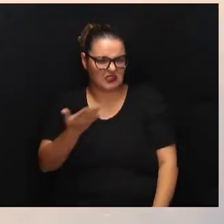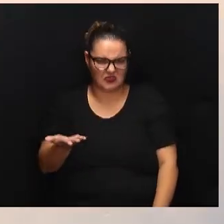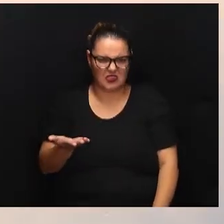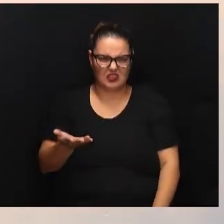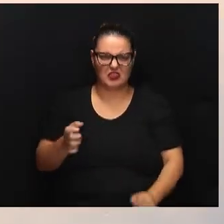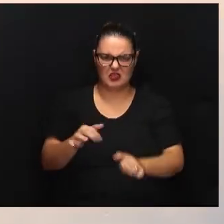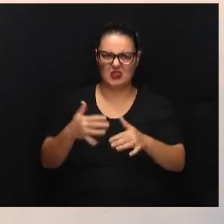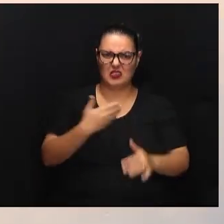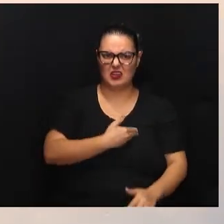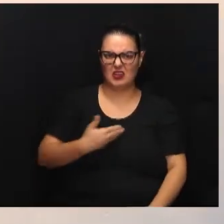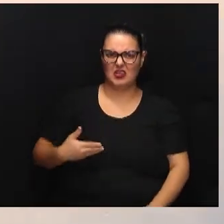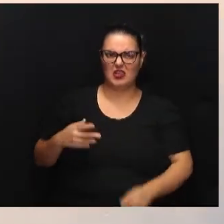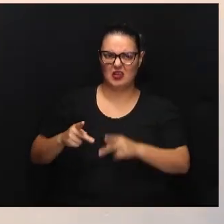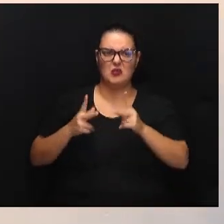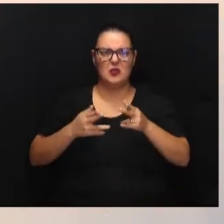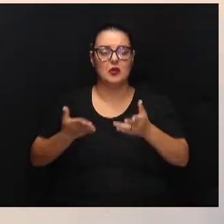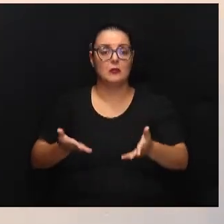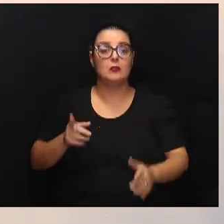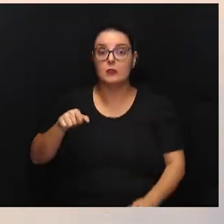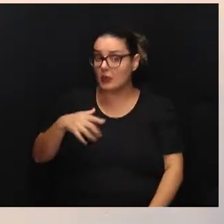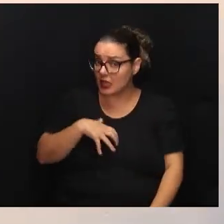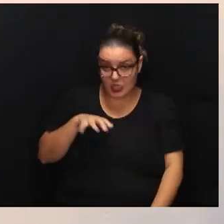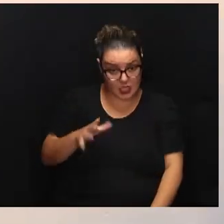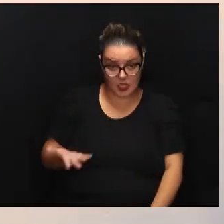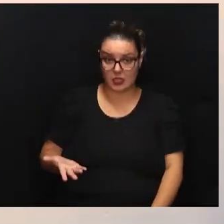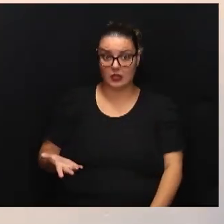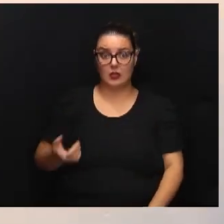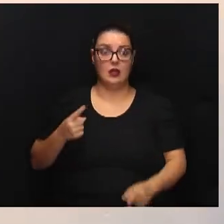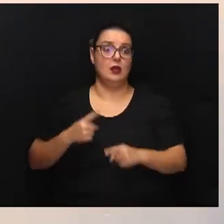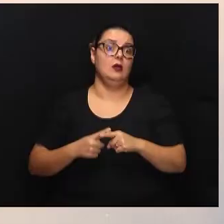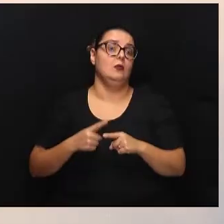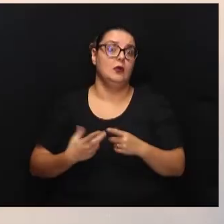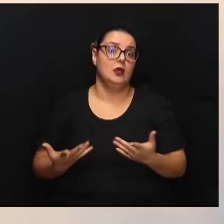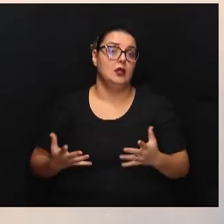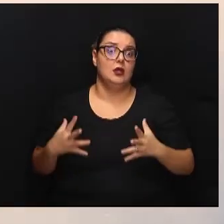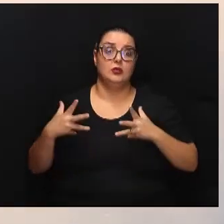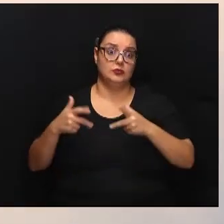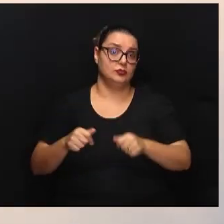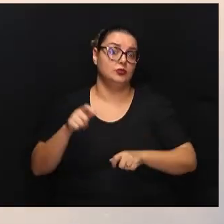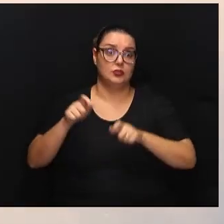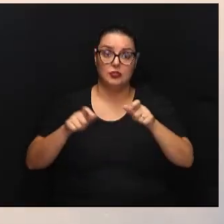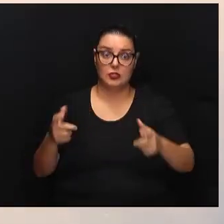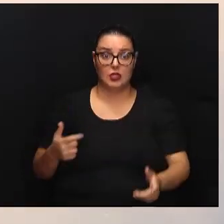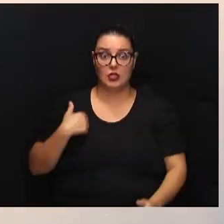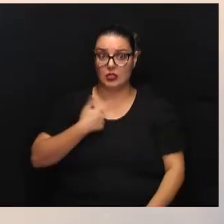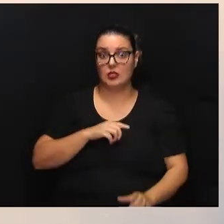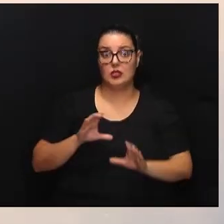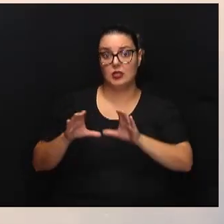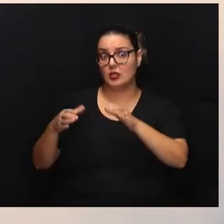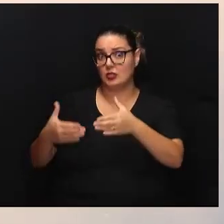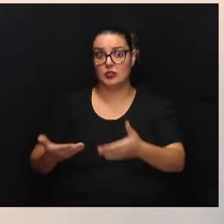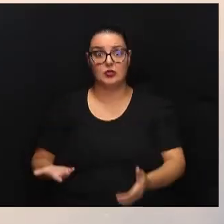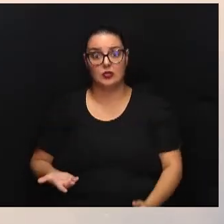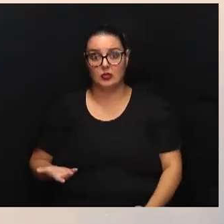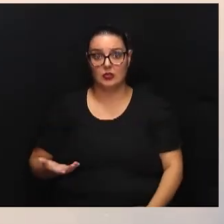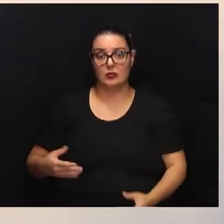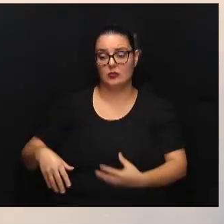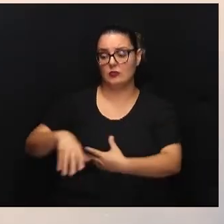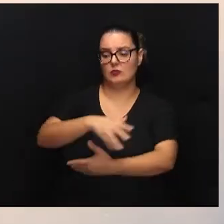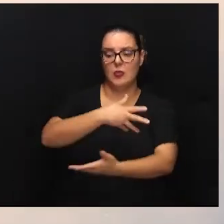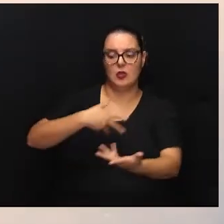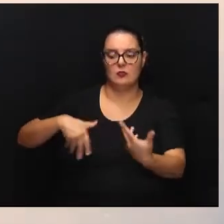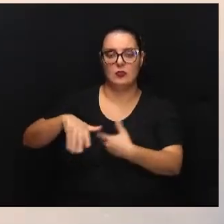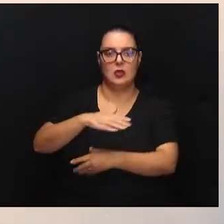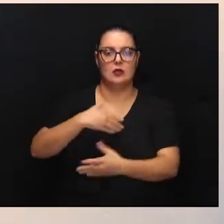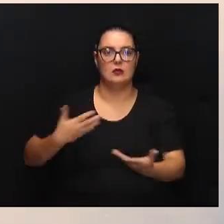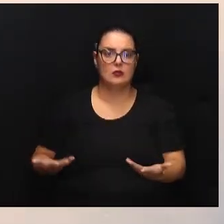isso, porque senão vão colocar todas as pessoas da nossa comunidade num balaio que vai caber também fascista.